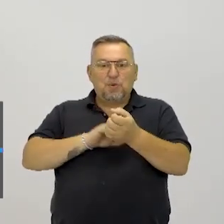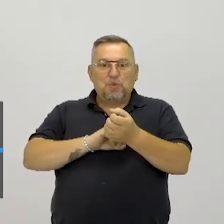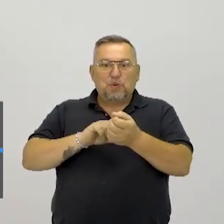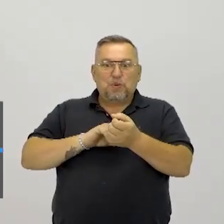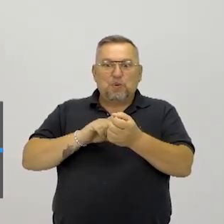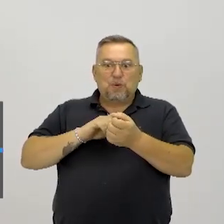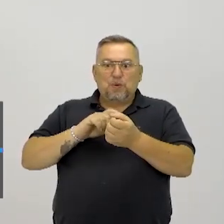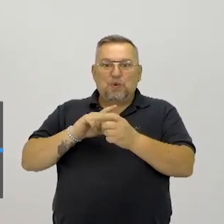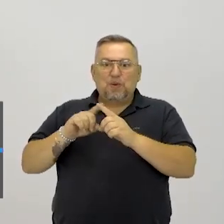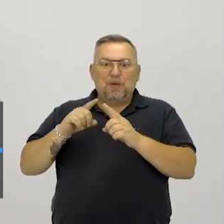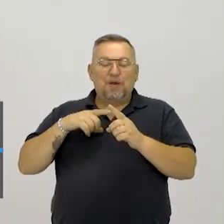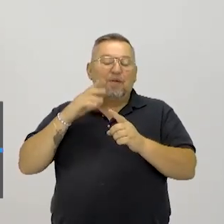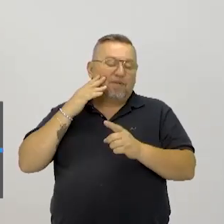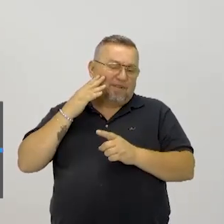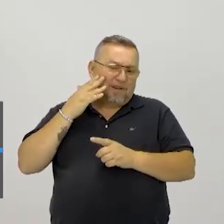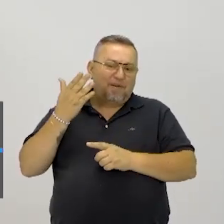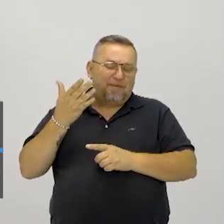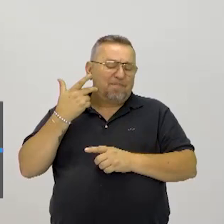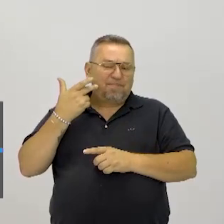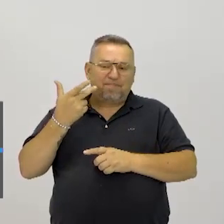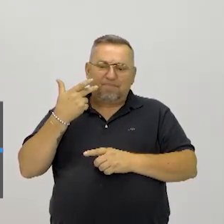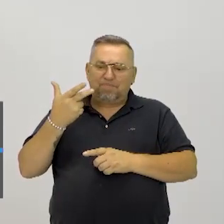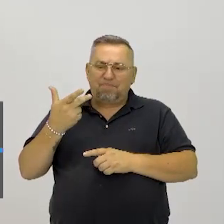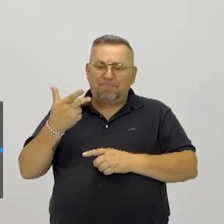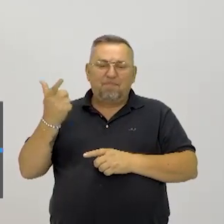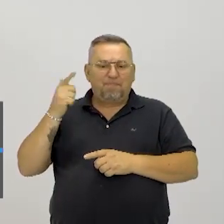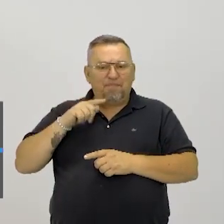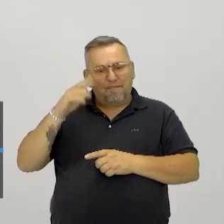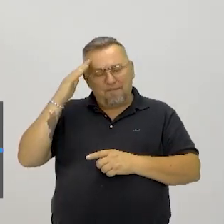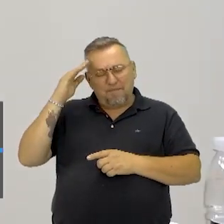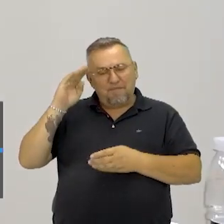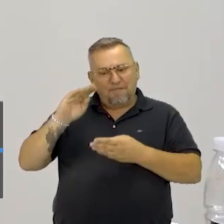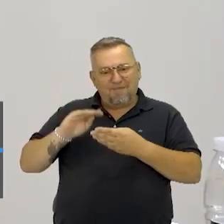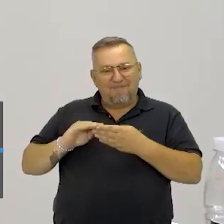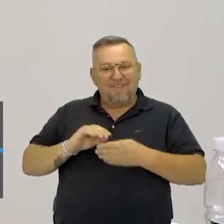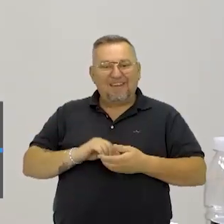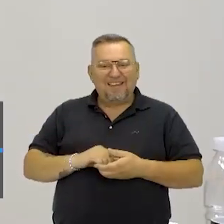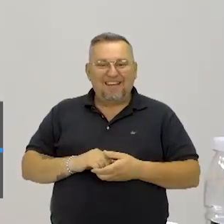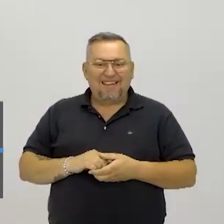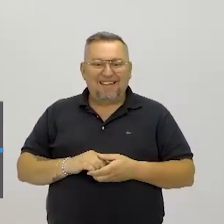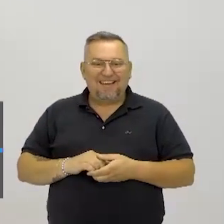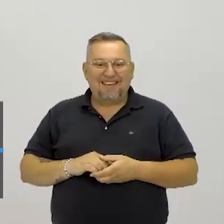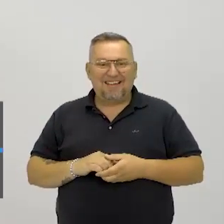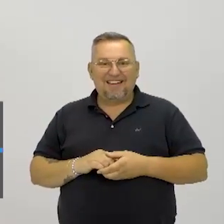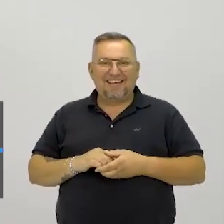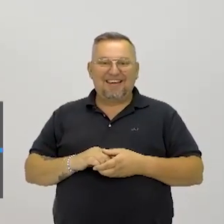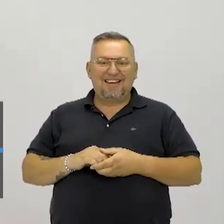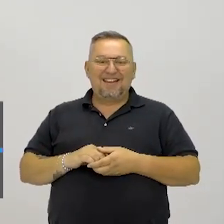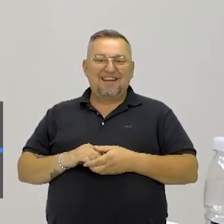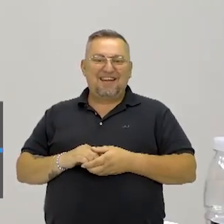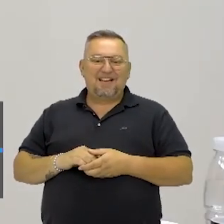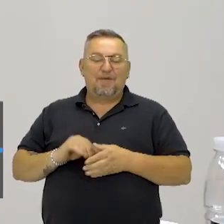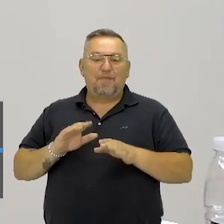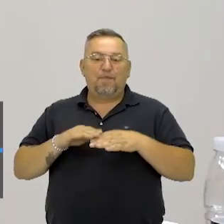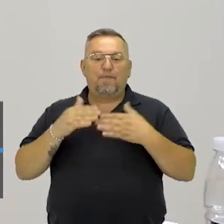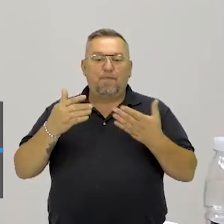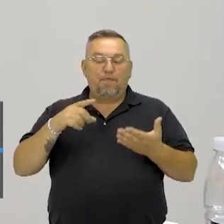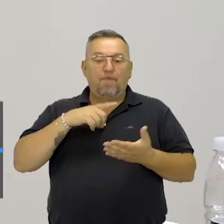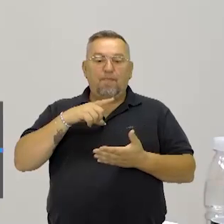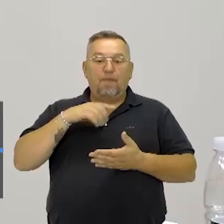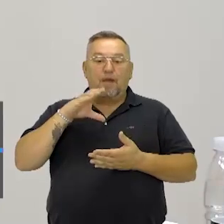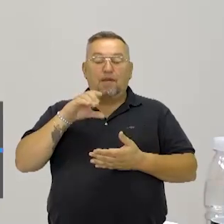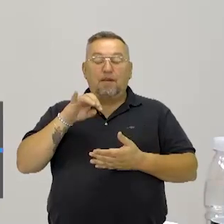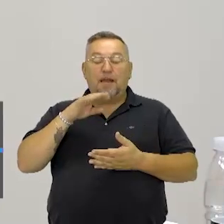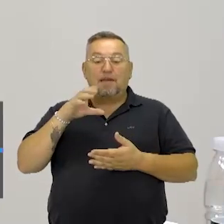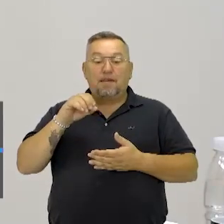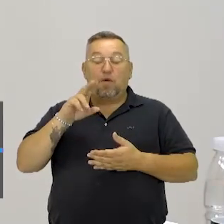fica, é verdadeiro ou falso, e tem um tempinho contando. A gente entende isso daí. Pânico? Mas eu tenho certeza que eles entenderam. Entenderam. Então, tá. Citação